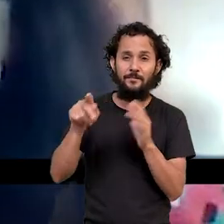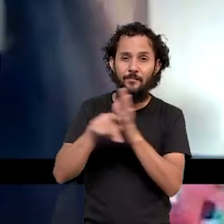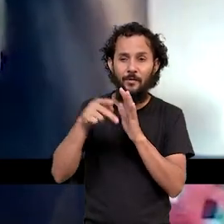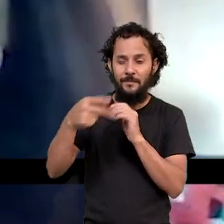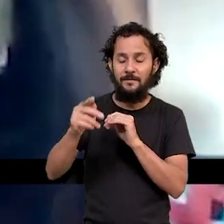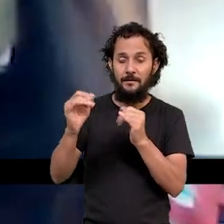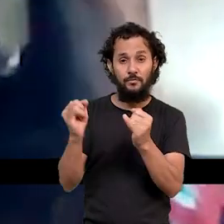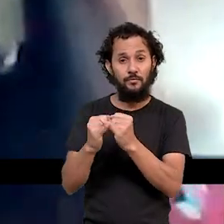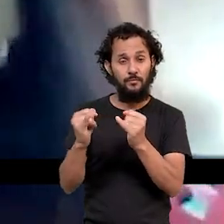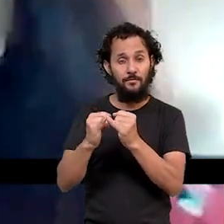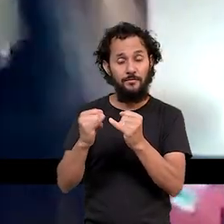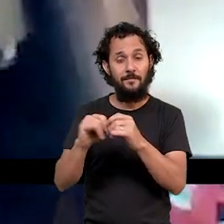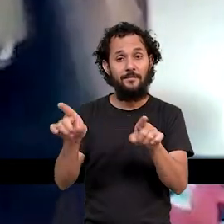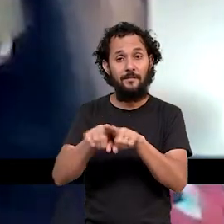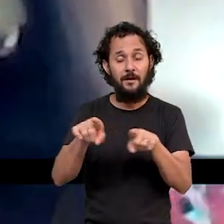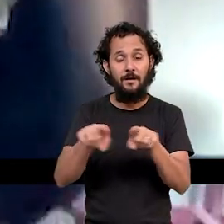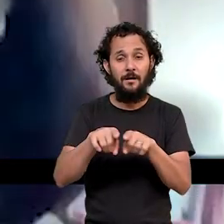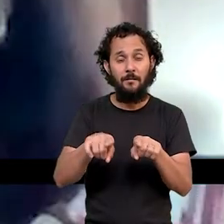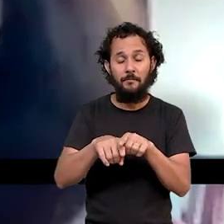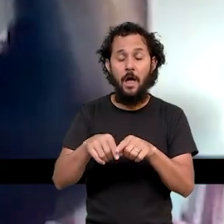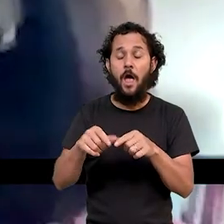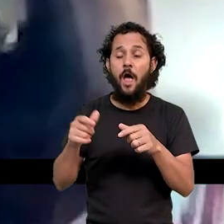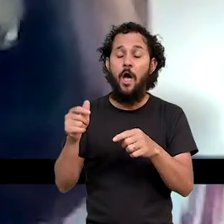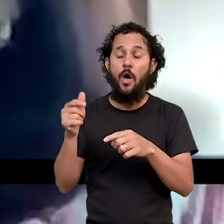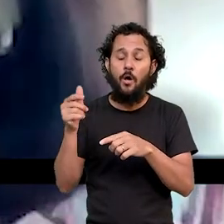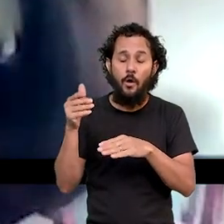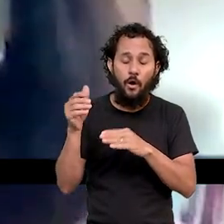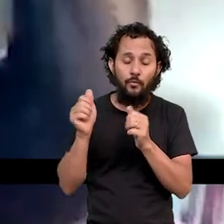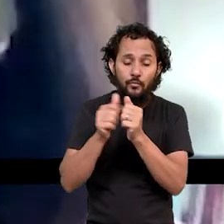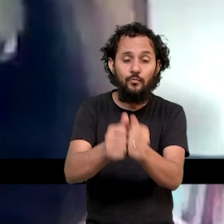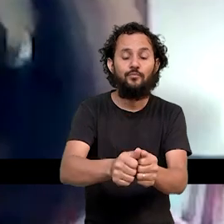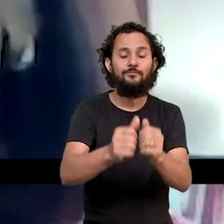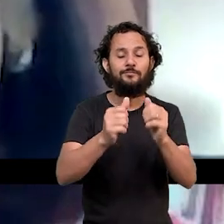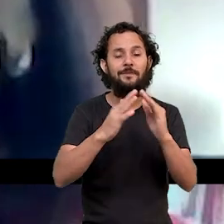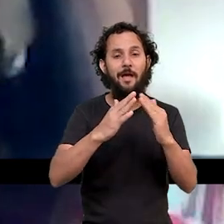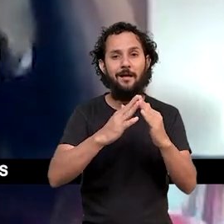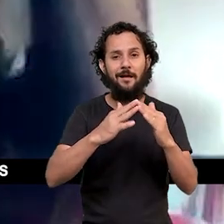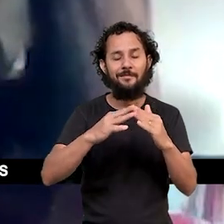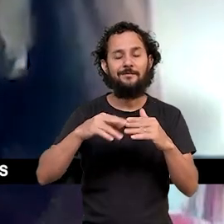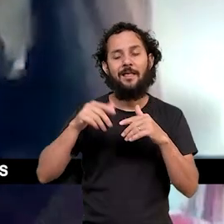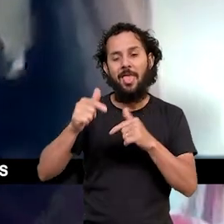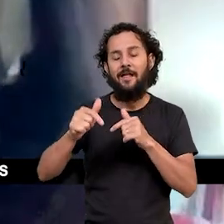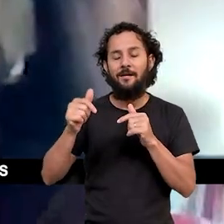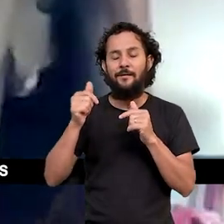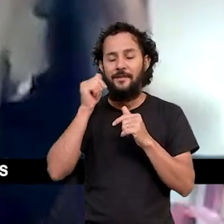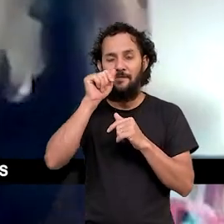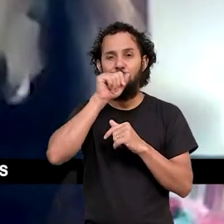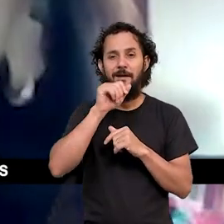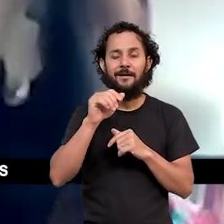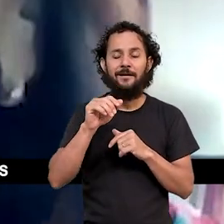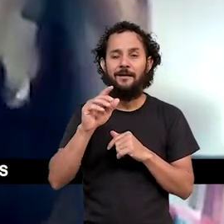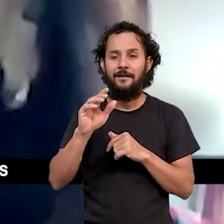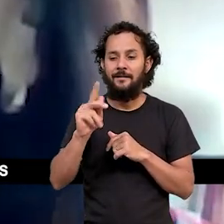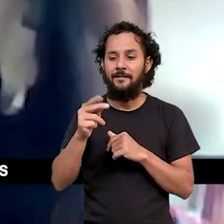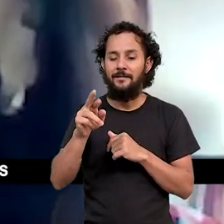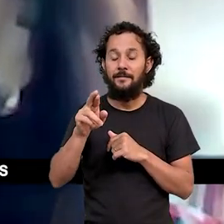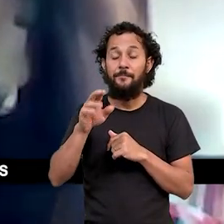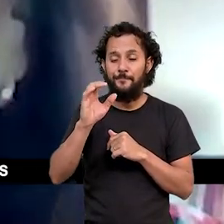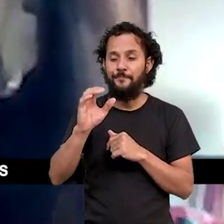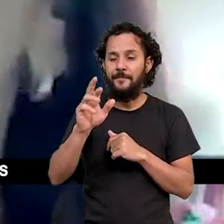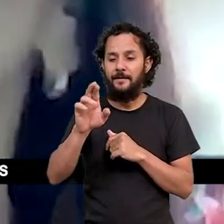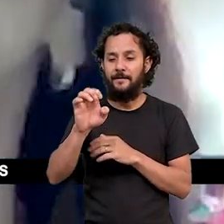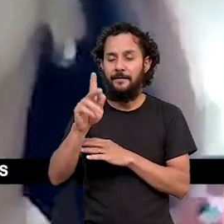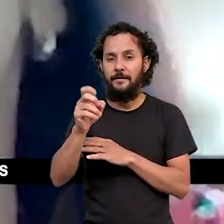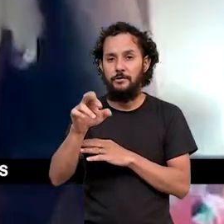tanto nessas instituições quanto acompanhá-las nas casas das chamadas mães crecheiras. E, por um determinado